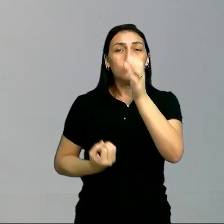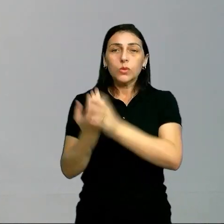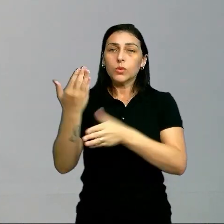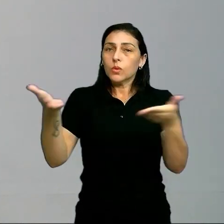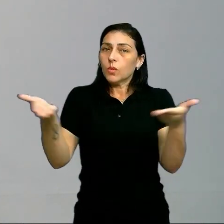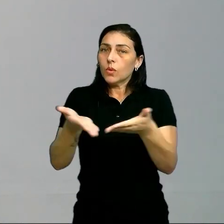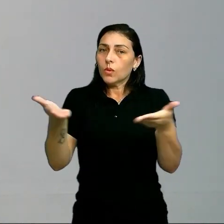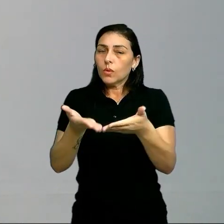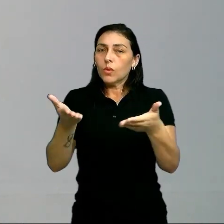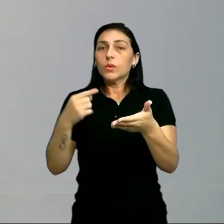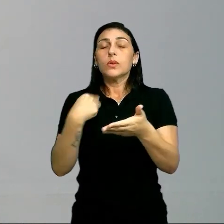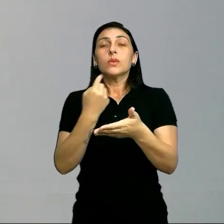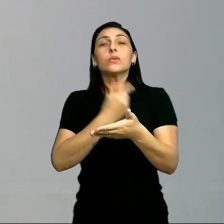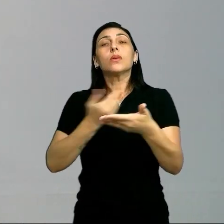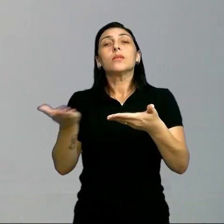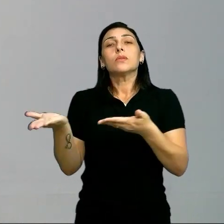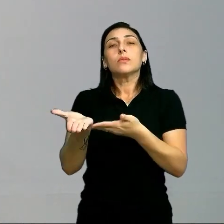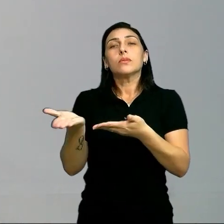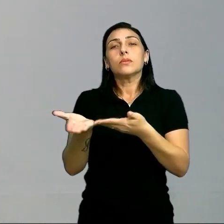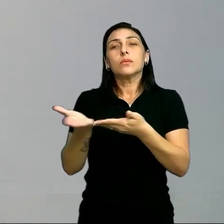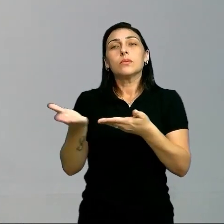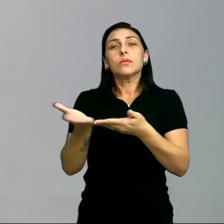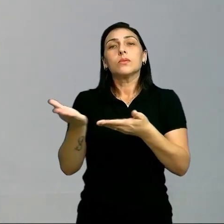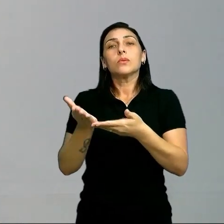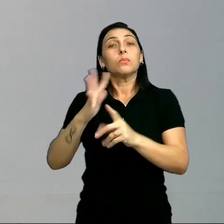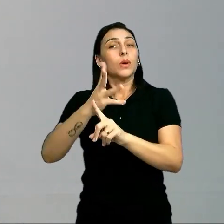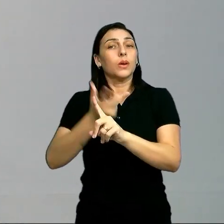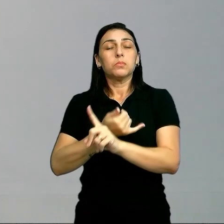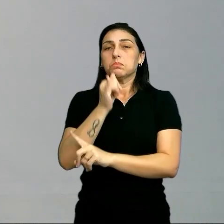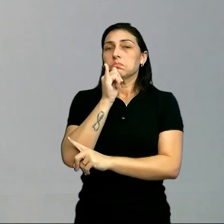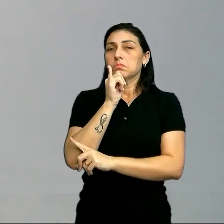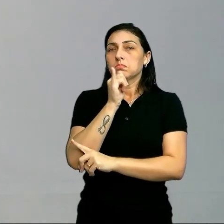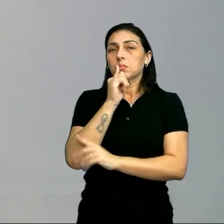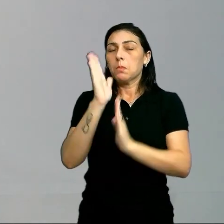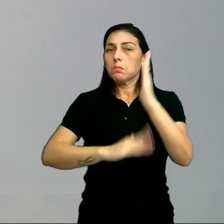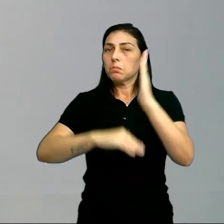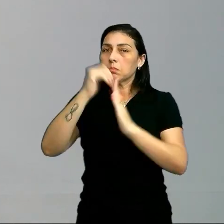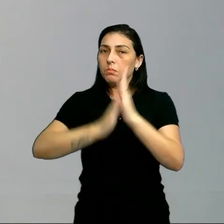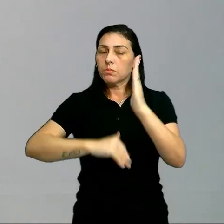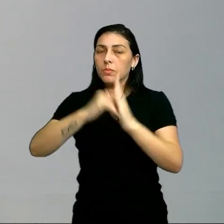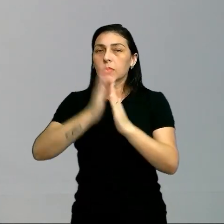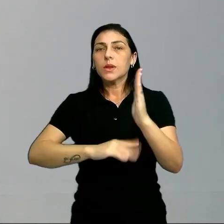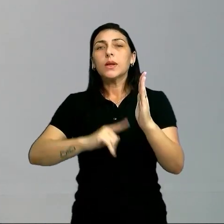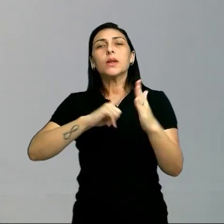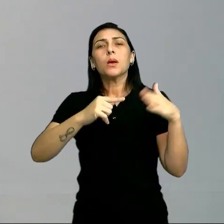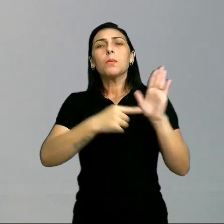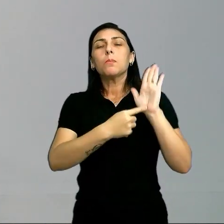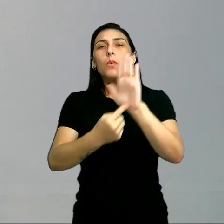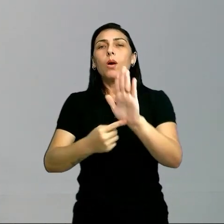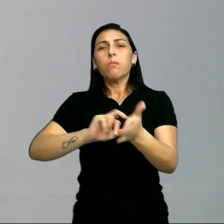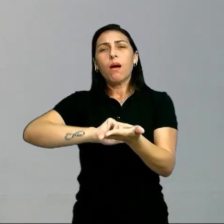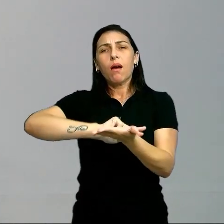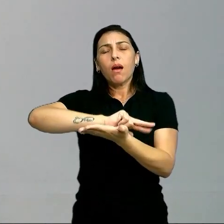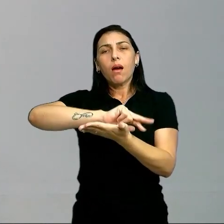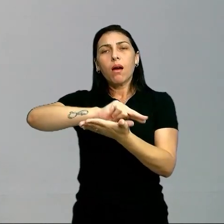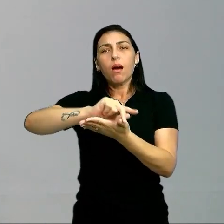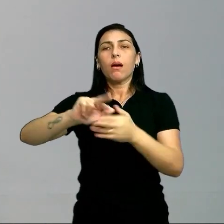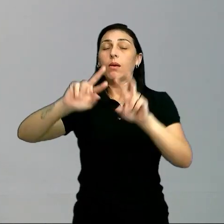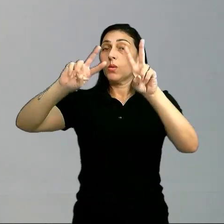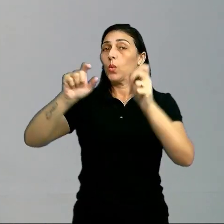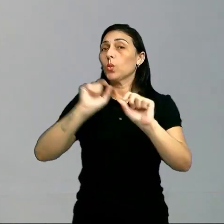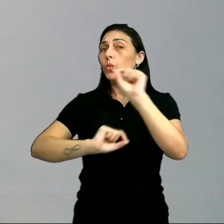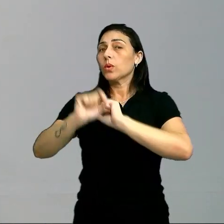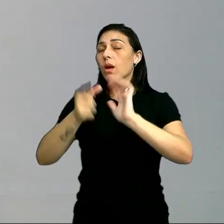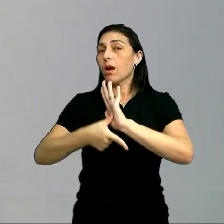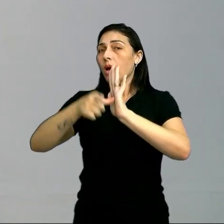hoje em dia, na nossa contemporaneidade, uma arte, por exemplo, pinturas que tratam de inúmeras temáticas, o